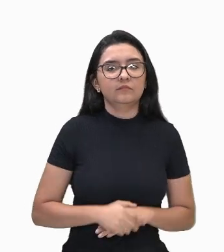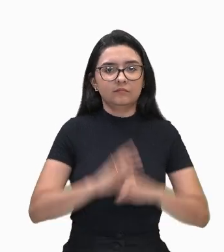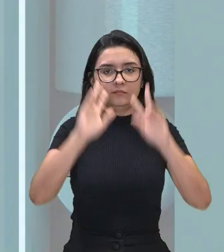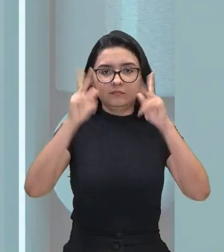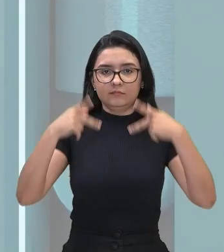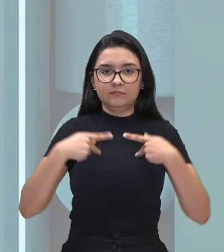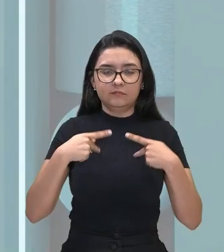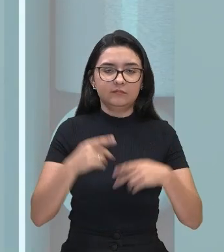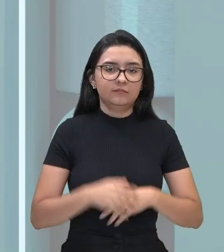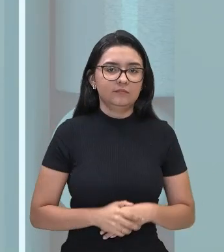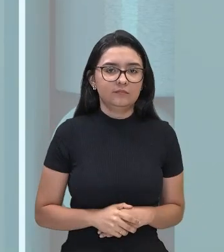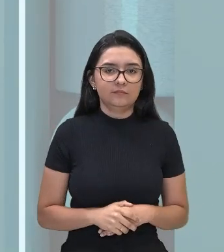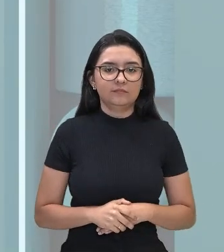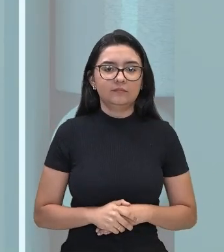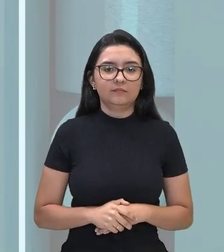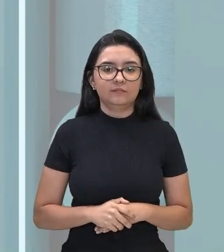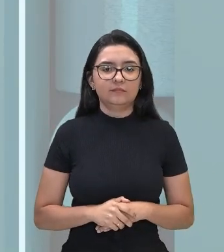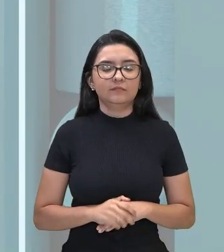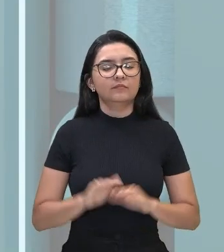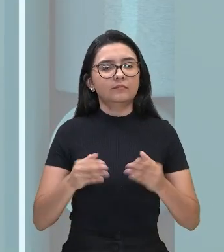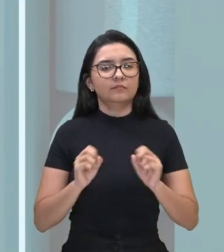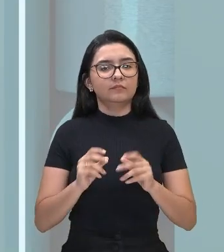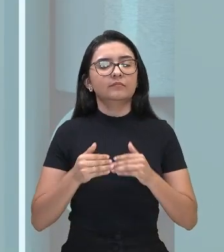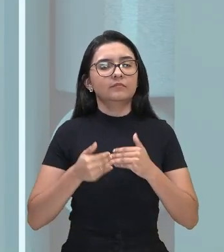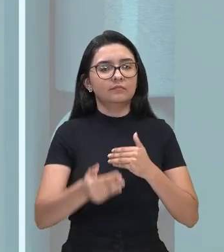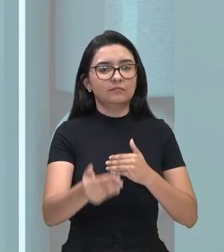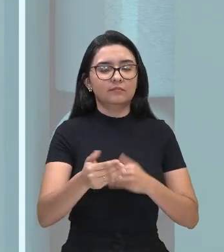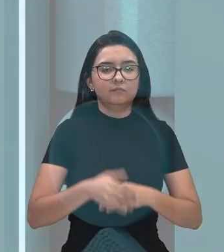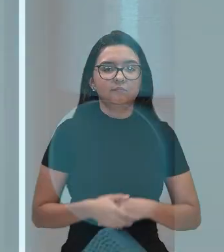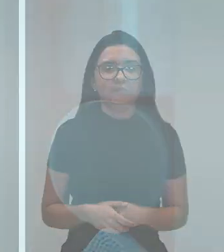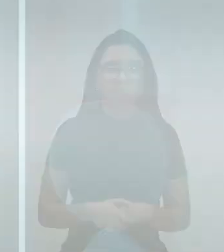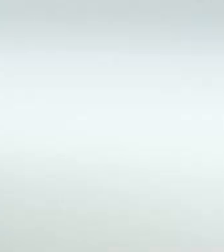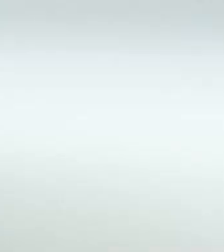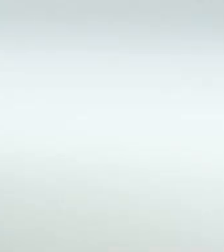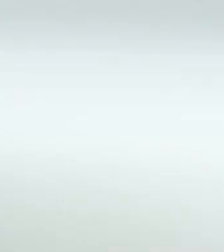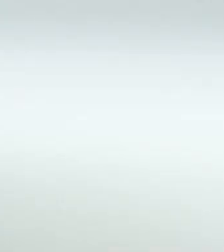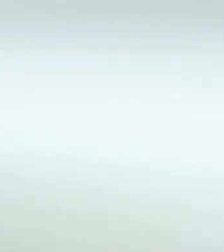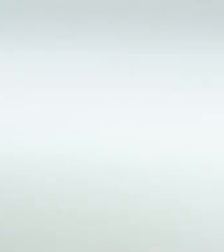a humanidade. E vamos dar início a esta aula.